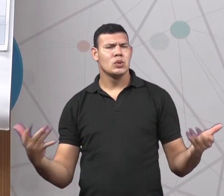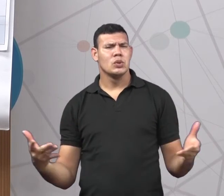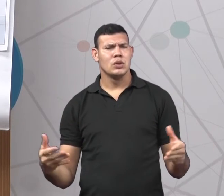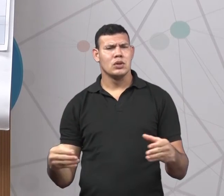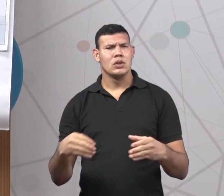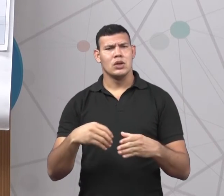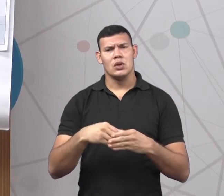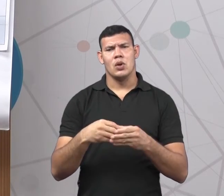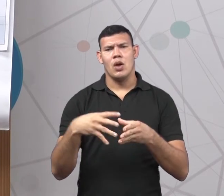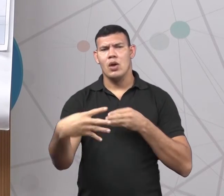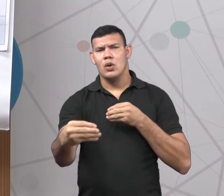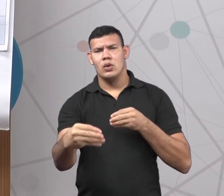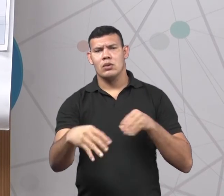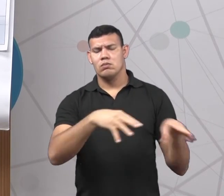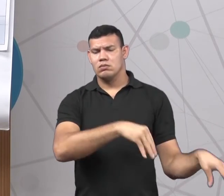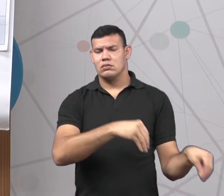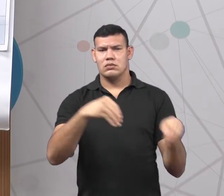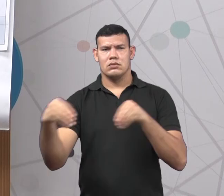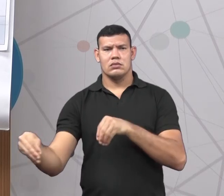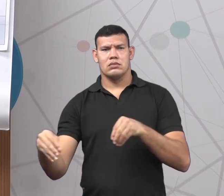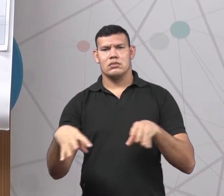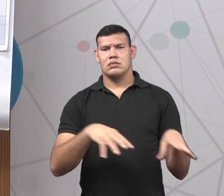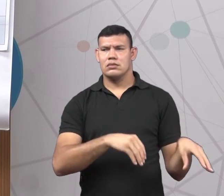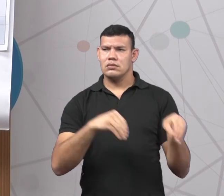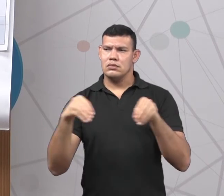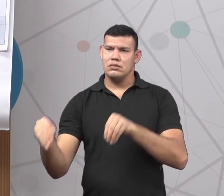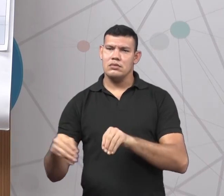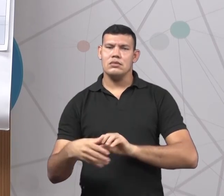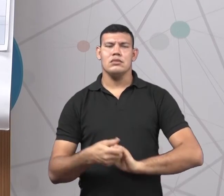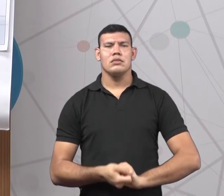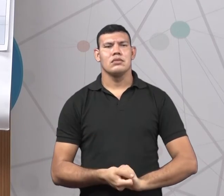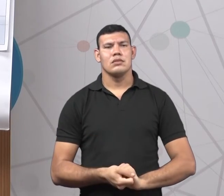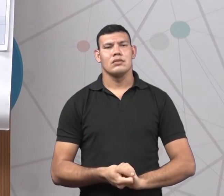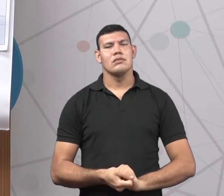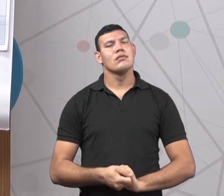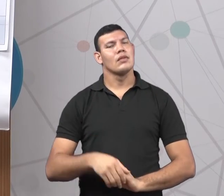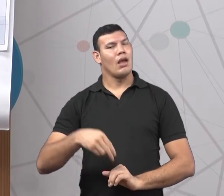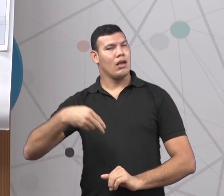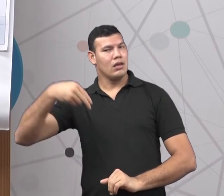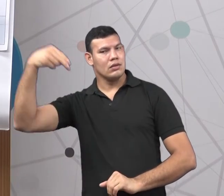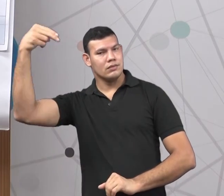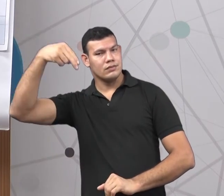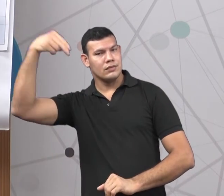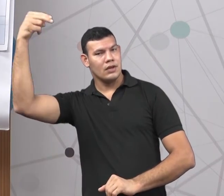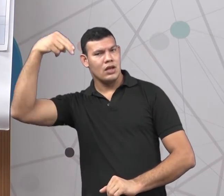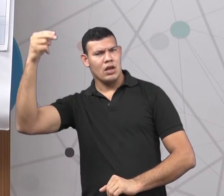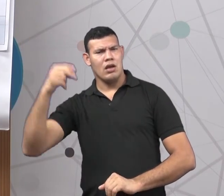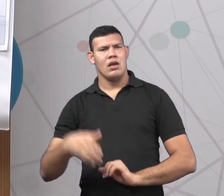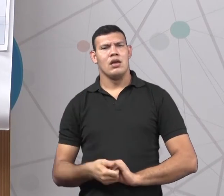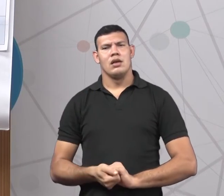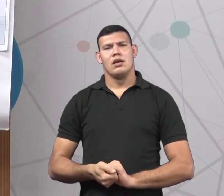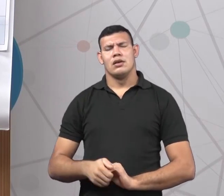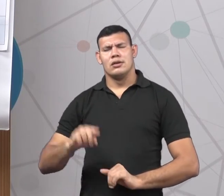saída? Qual foi? A região Nordeste, com